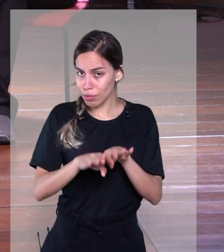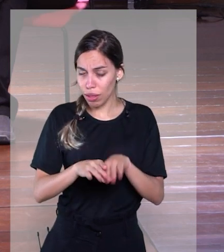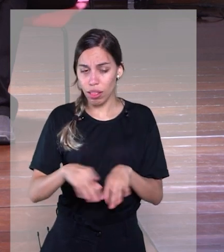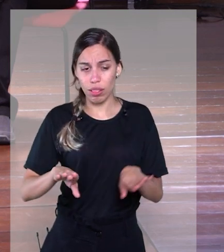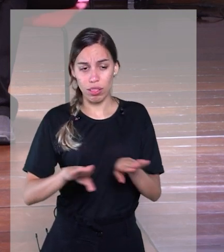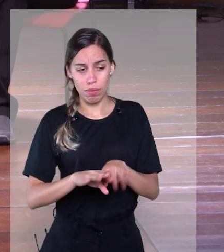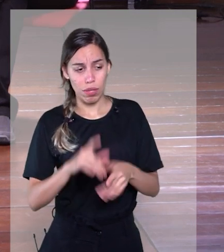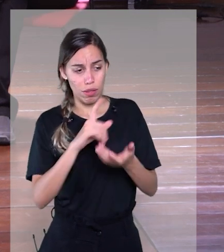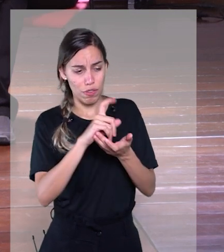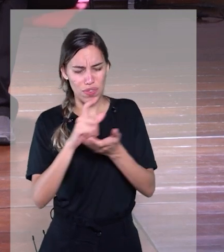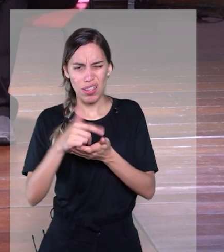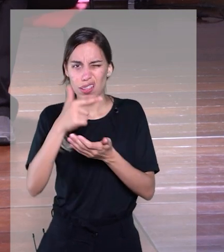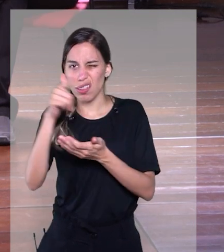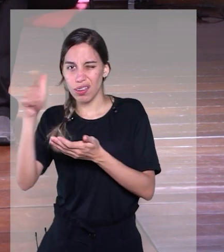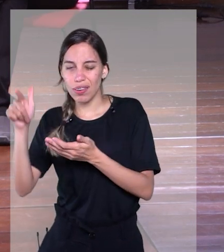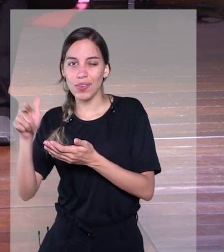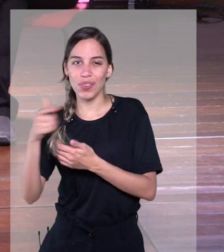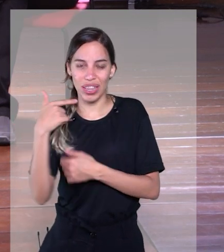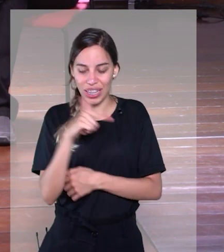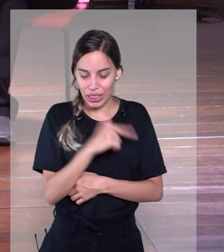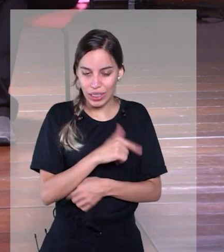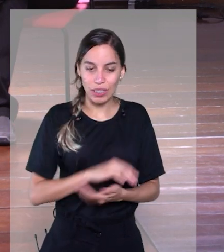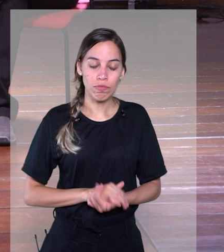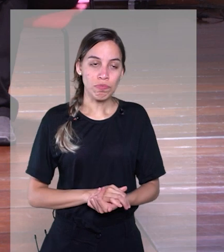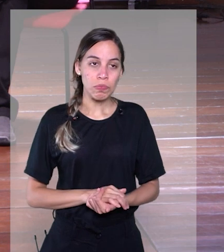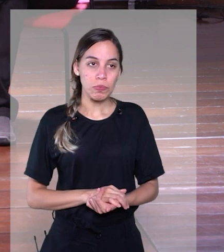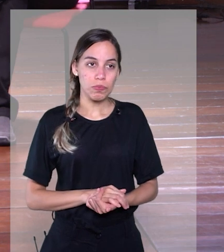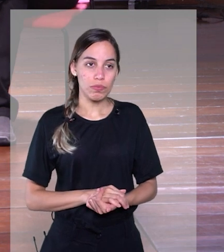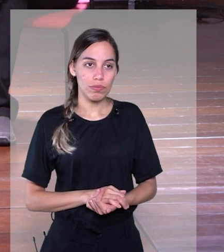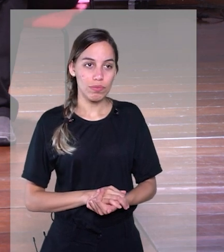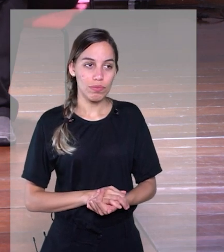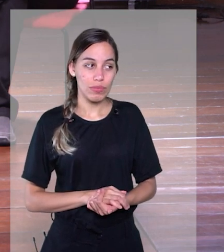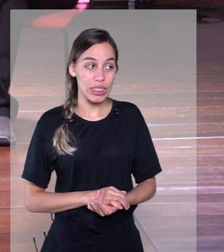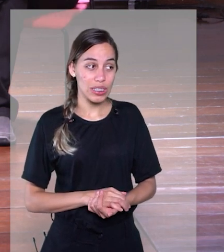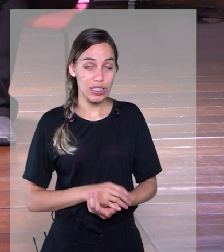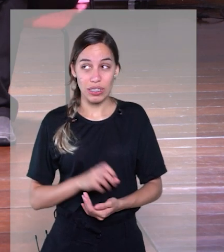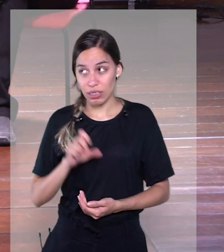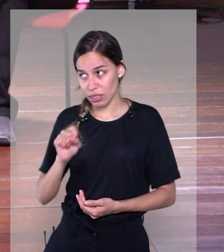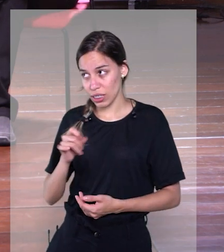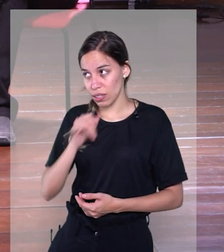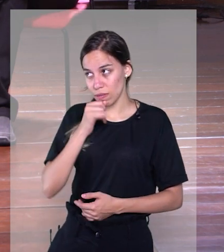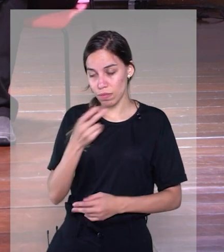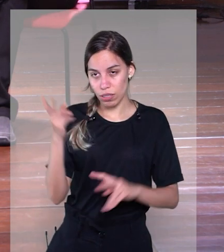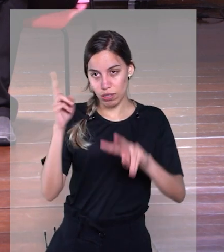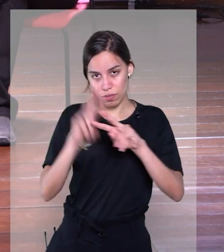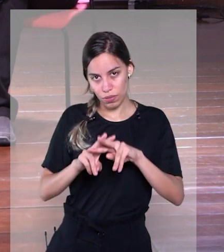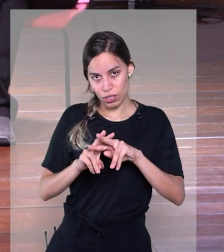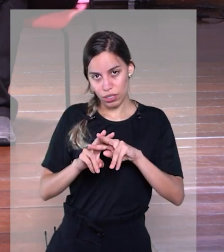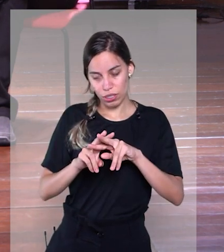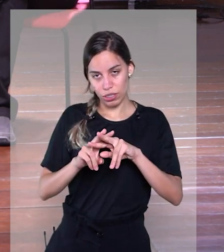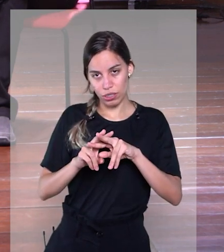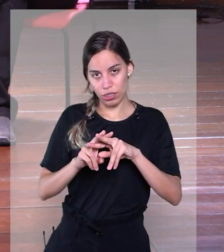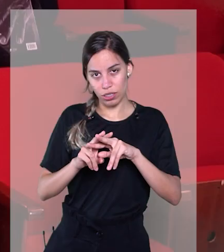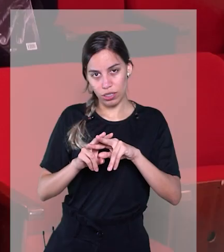várias situações engraçadas, talvez isso Você devia fazer alguma coisa com todas essas fotos. Me ajuda. Se colocar um hashtag lá, publique e põe um